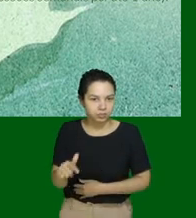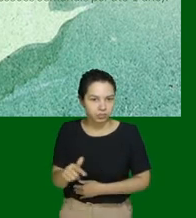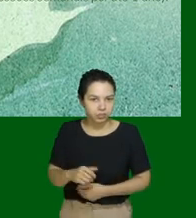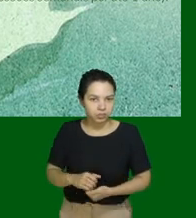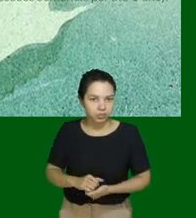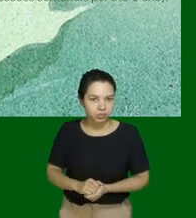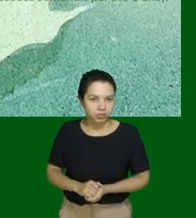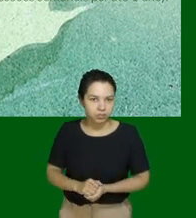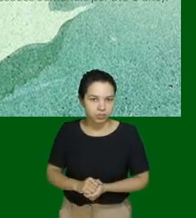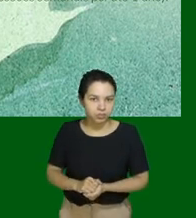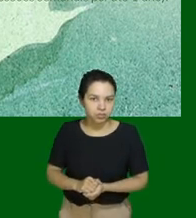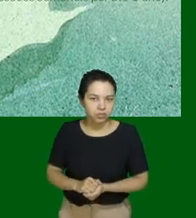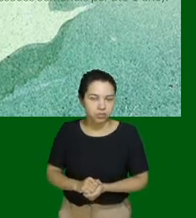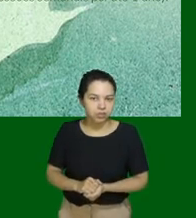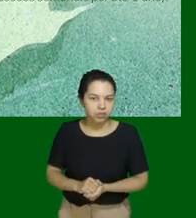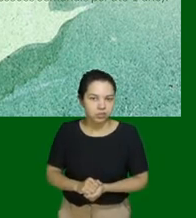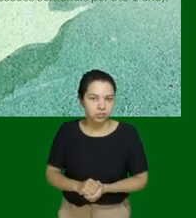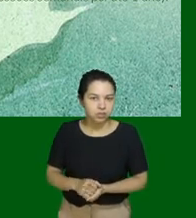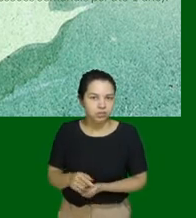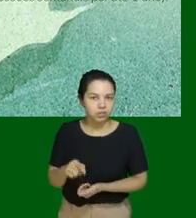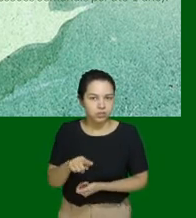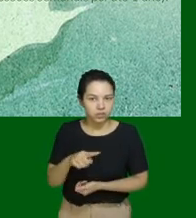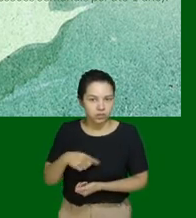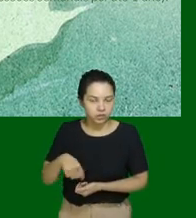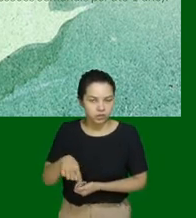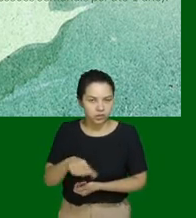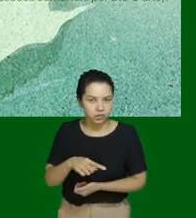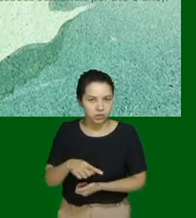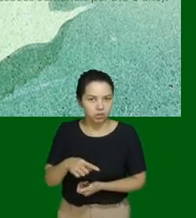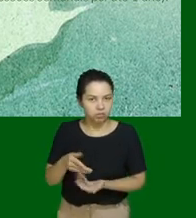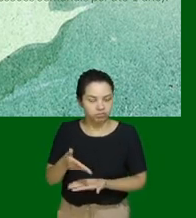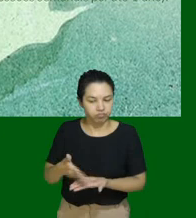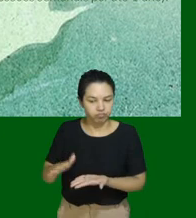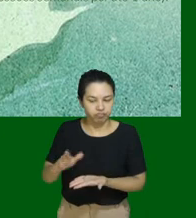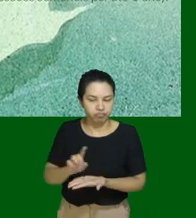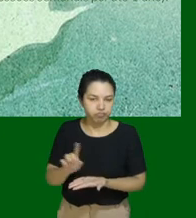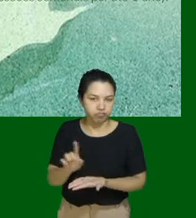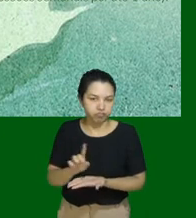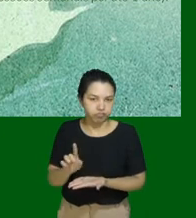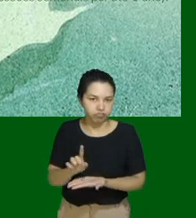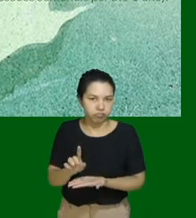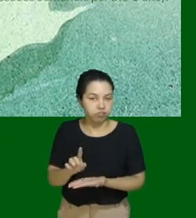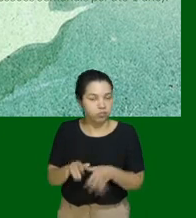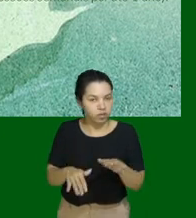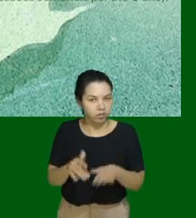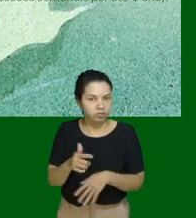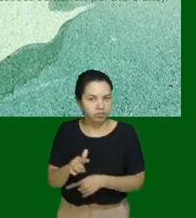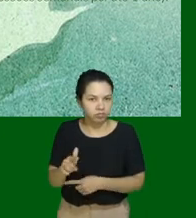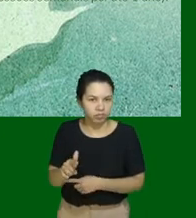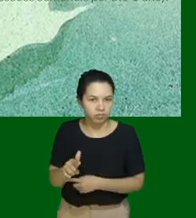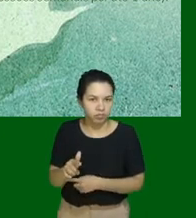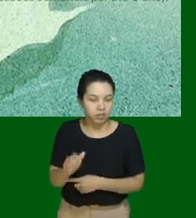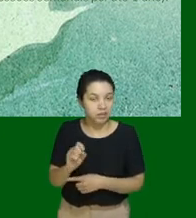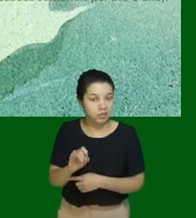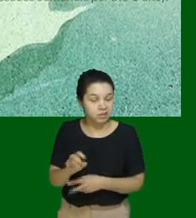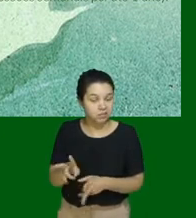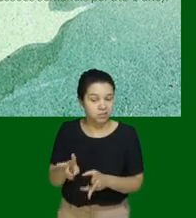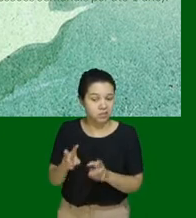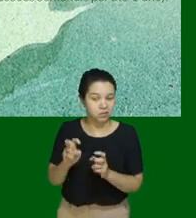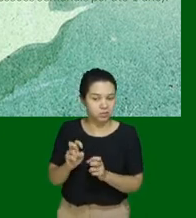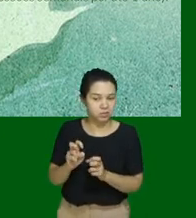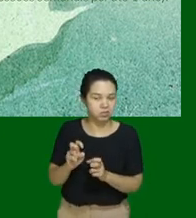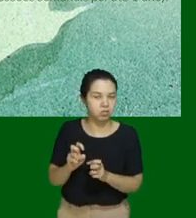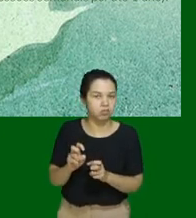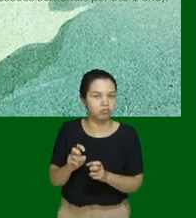isso a gente desclassifica essa criança. E percebeu lá, realmente, é público daqui, vamos seguir